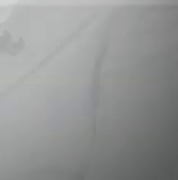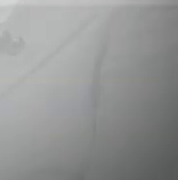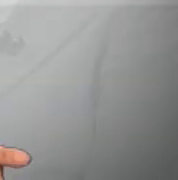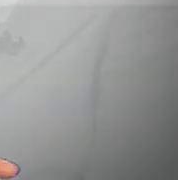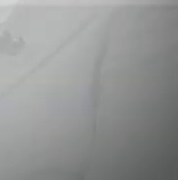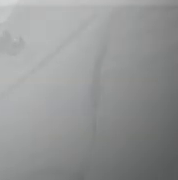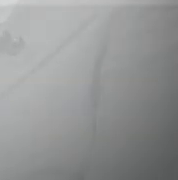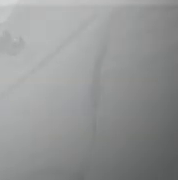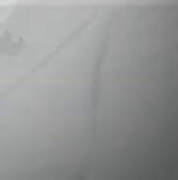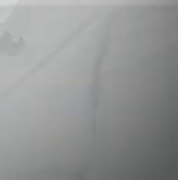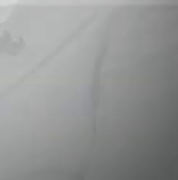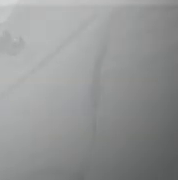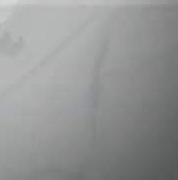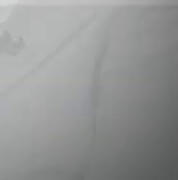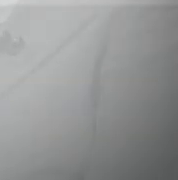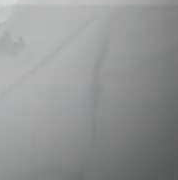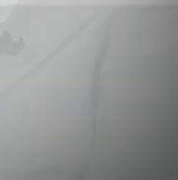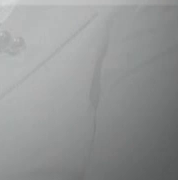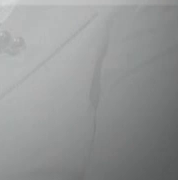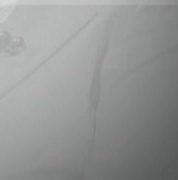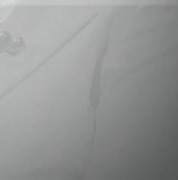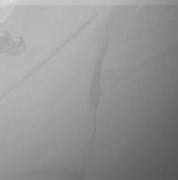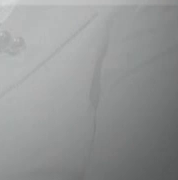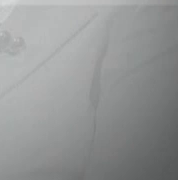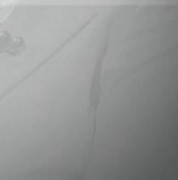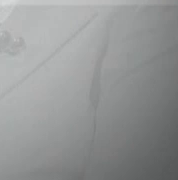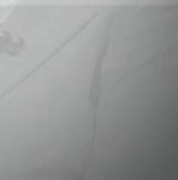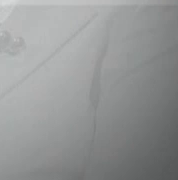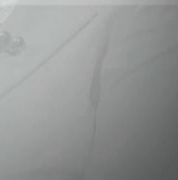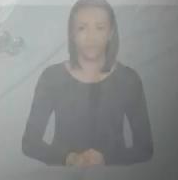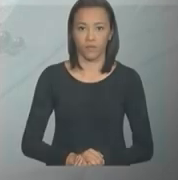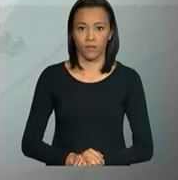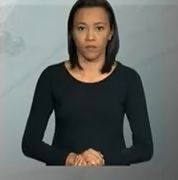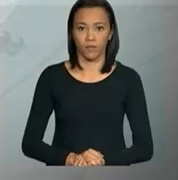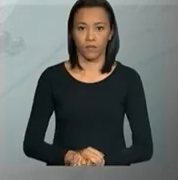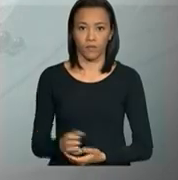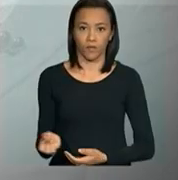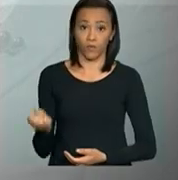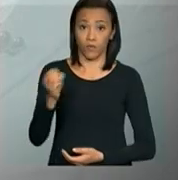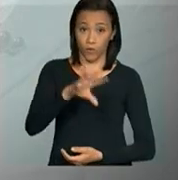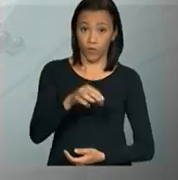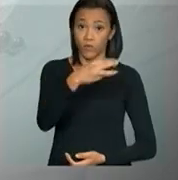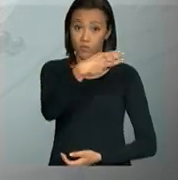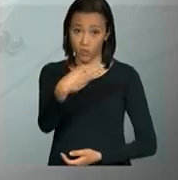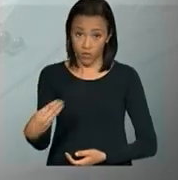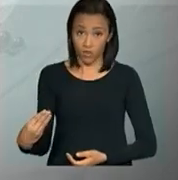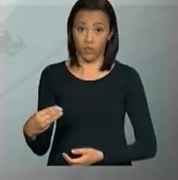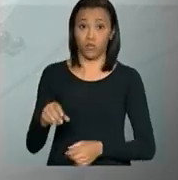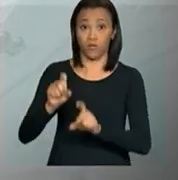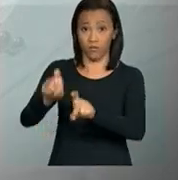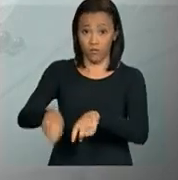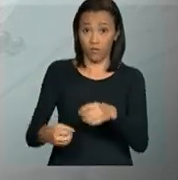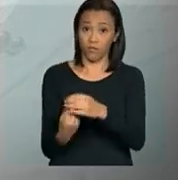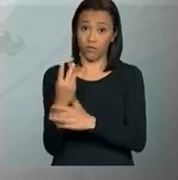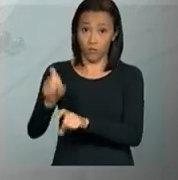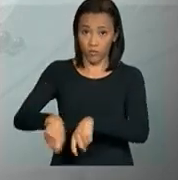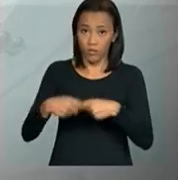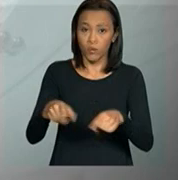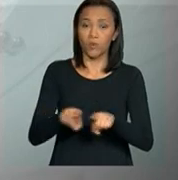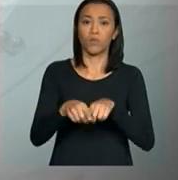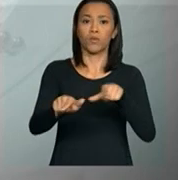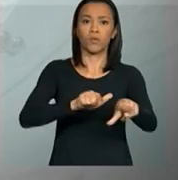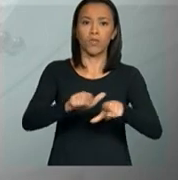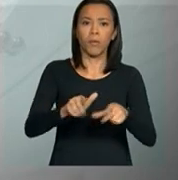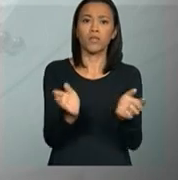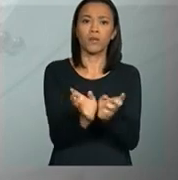bom vimos aí então a cerimônia de posse dos novos ministros da agricultura do trabalho e da secretaria de